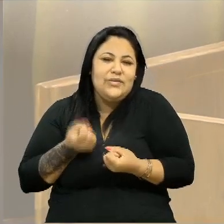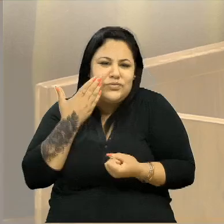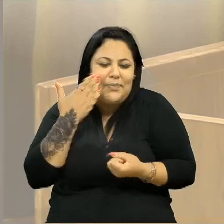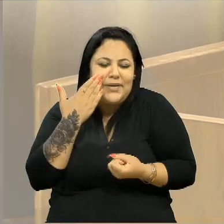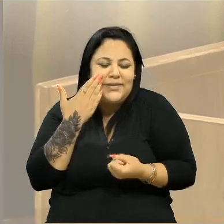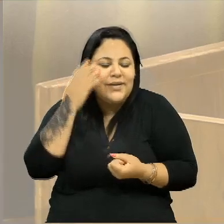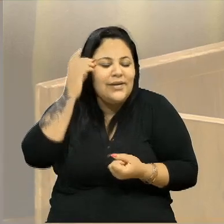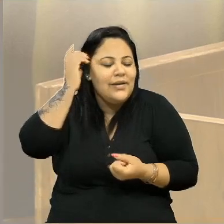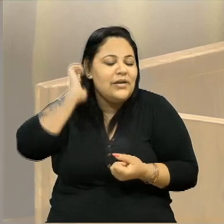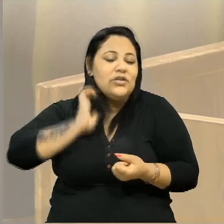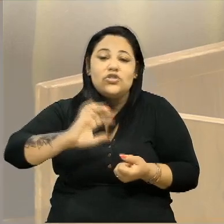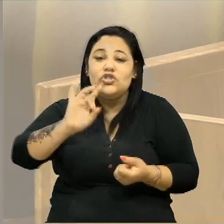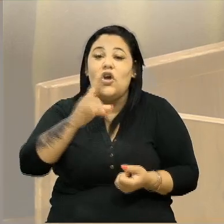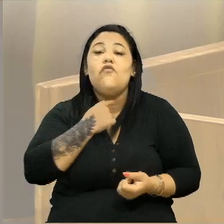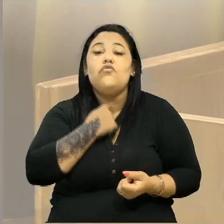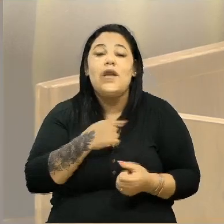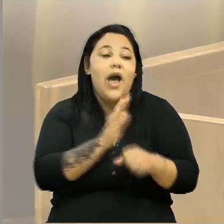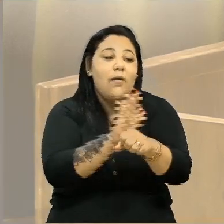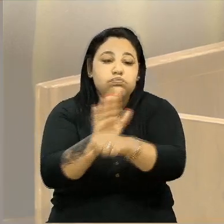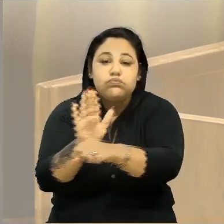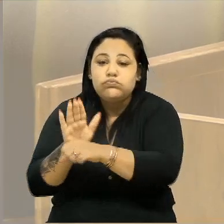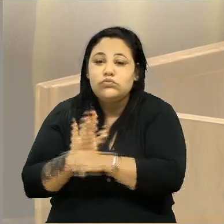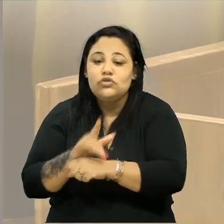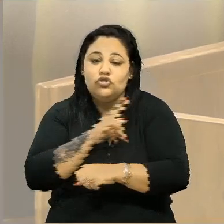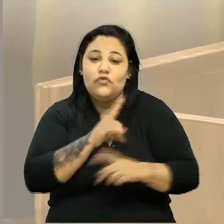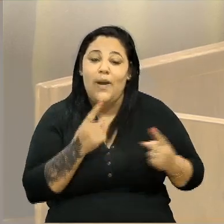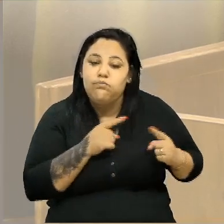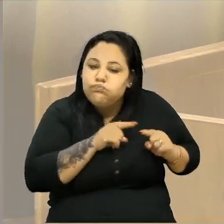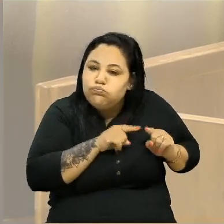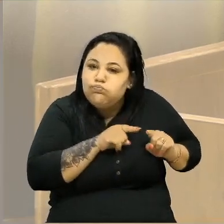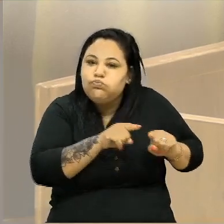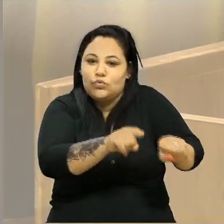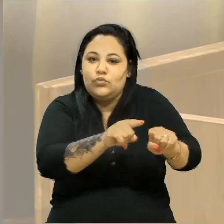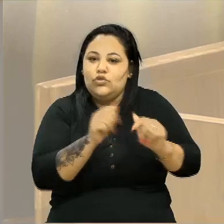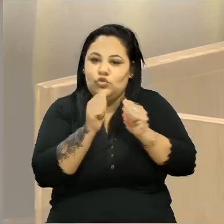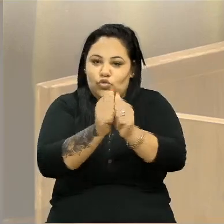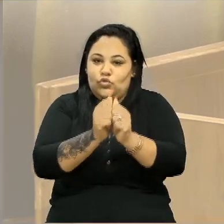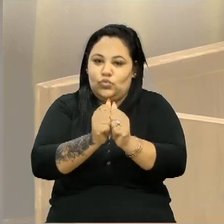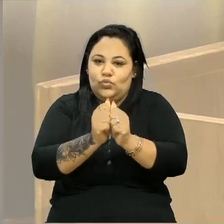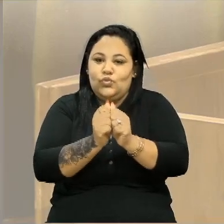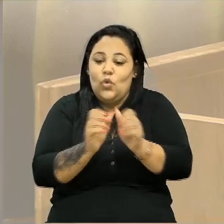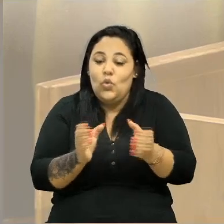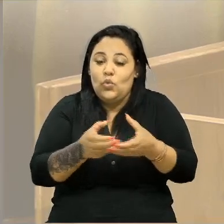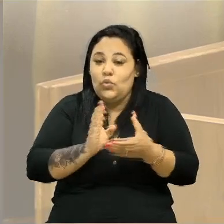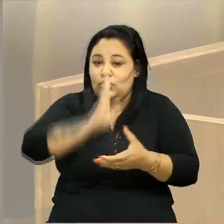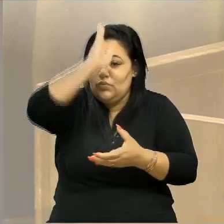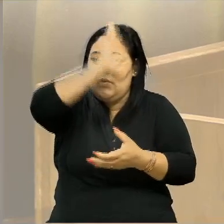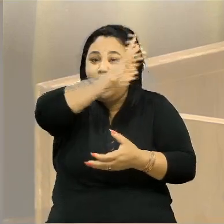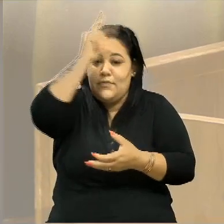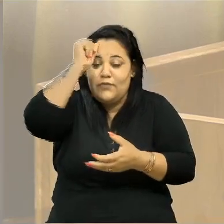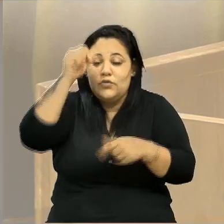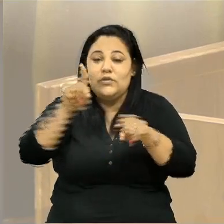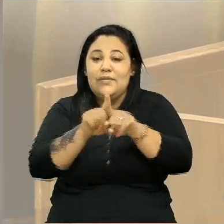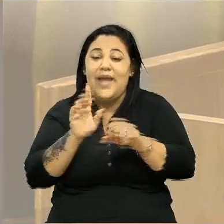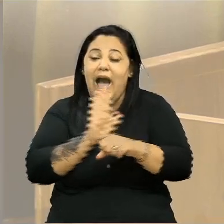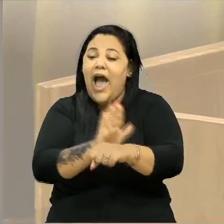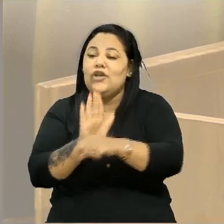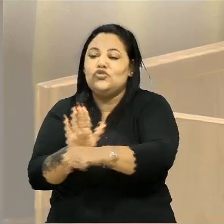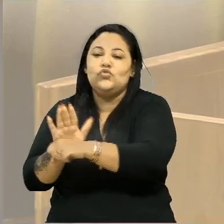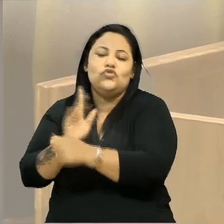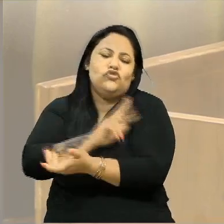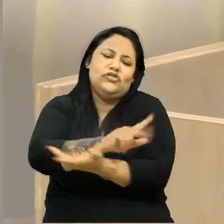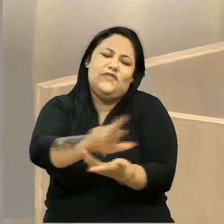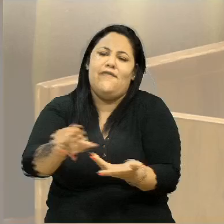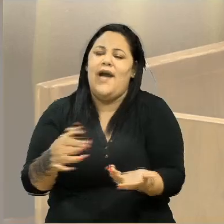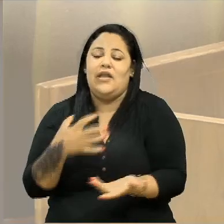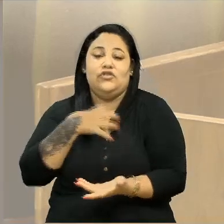na vontade de ajudar o próximo, estiveram ao lado do Corpo de Bombeiros e da Prefeitura Municipal de Caxias do Sul, ajudando das mais diversas